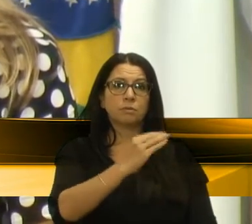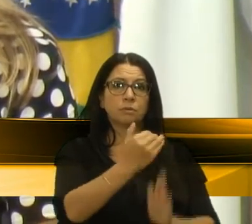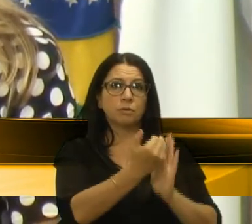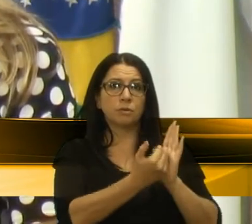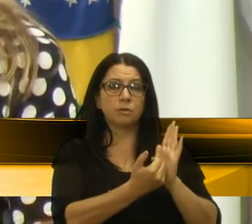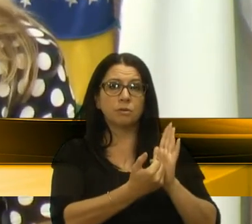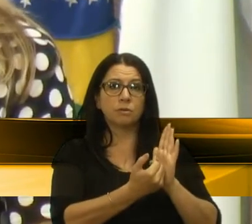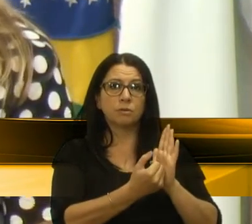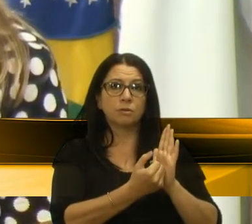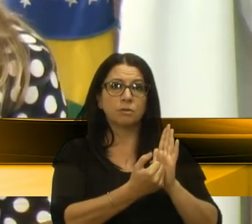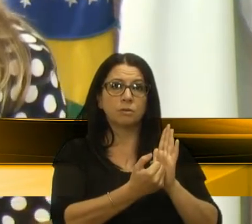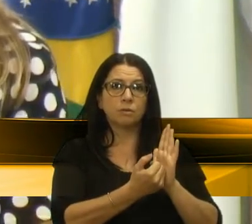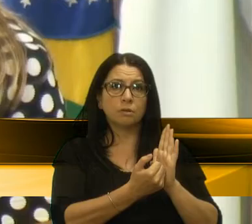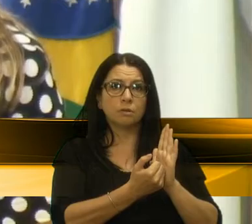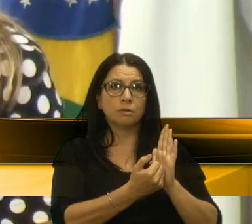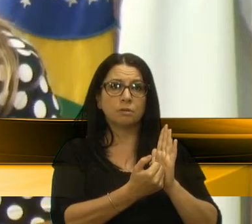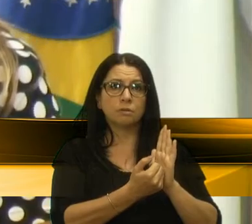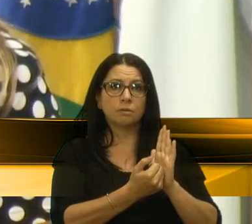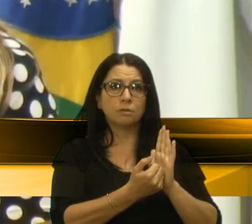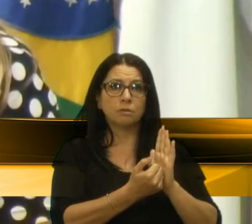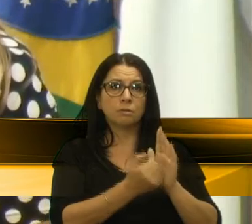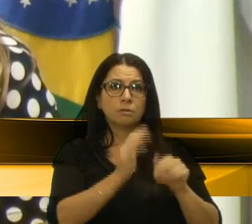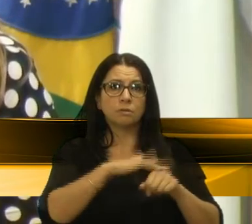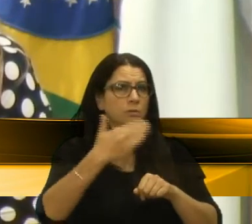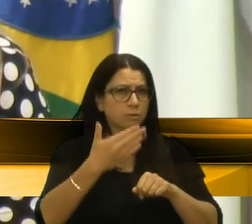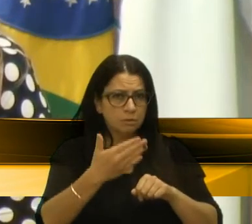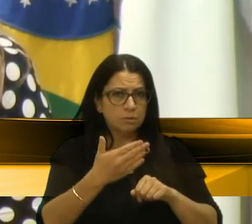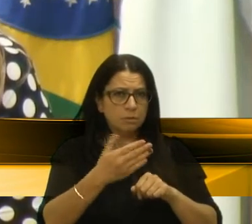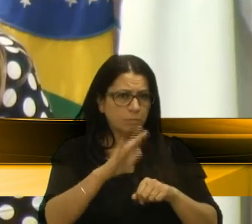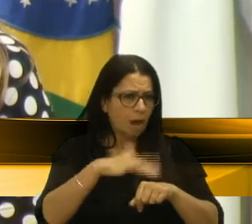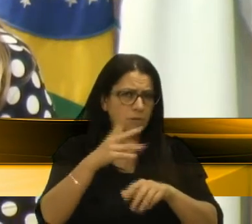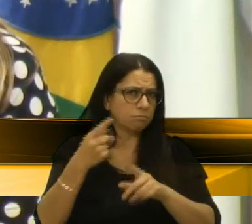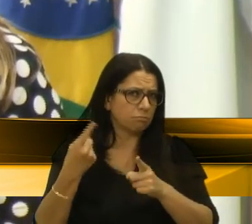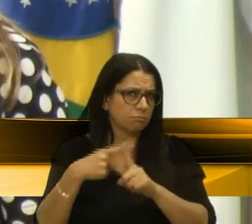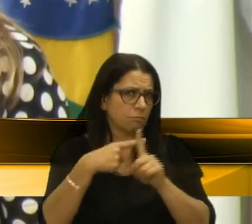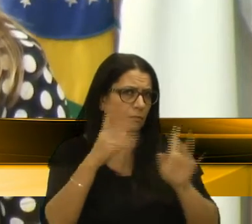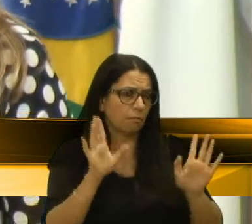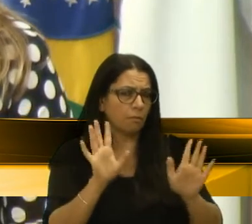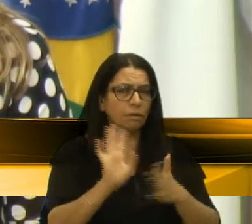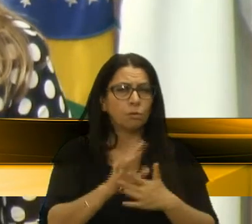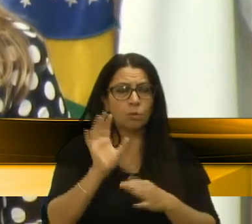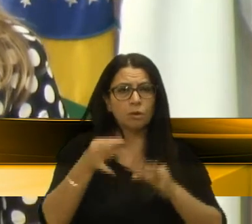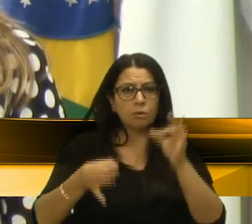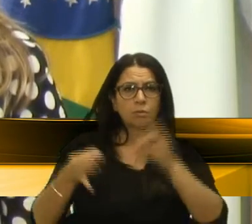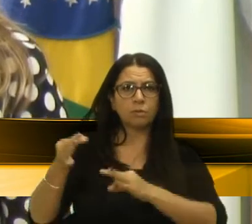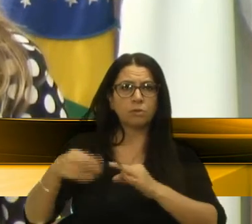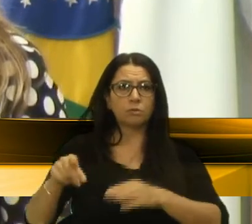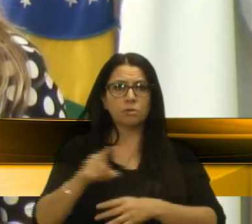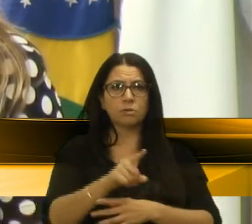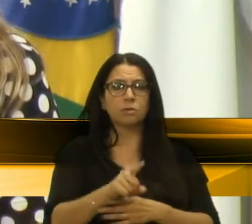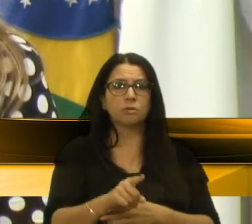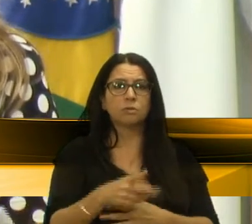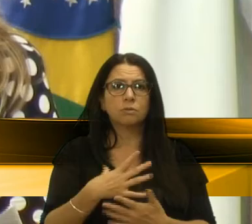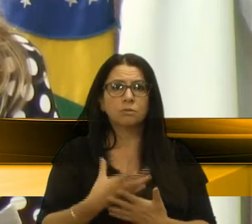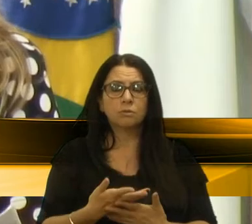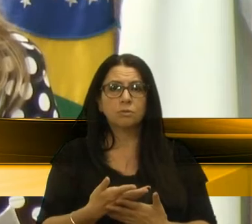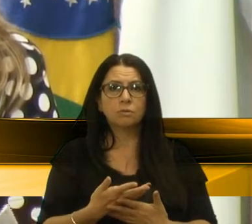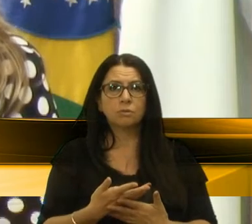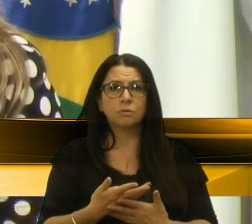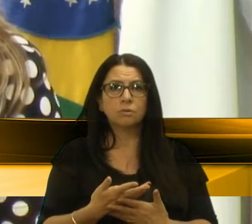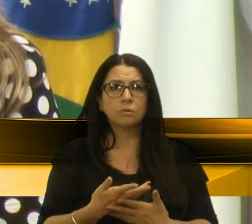menos. Mais, no caso. O que é justo, né? Na questão